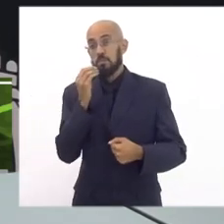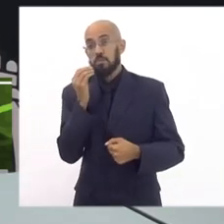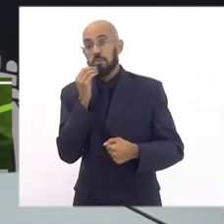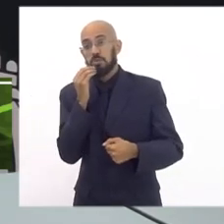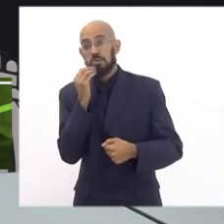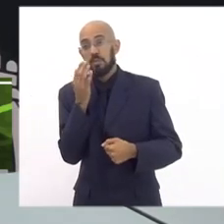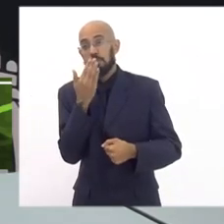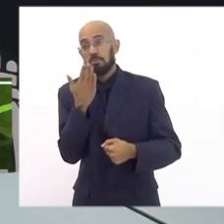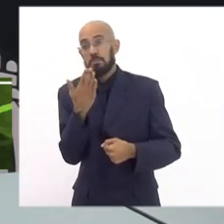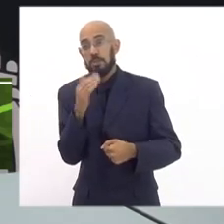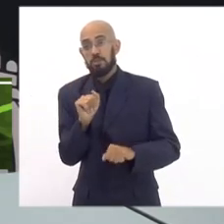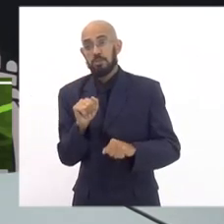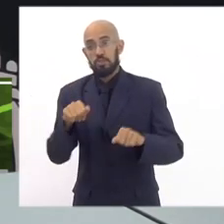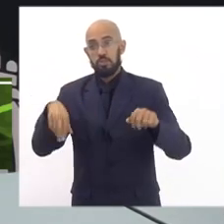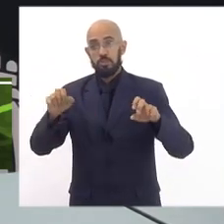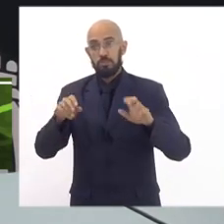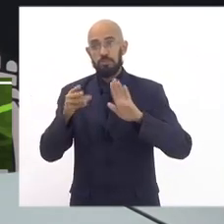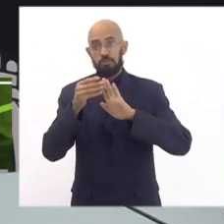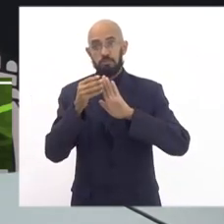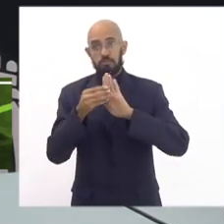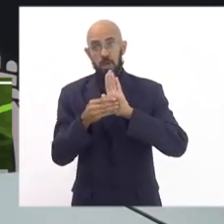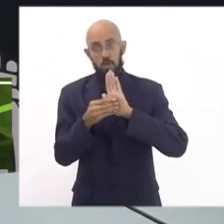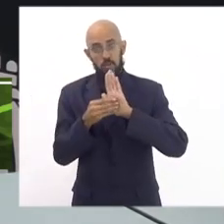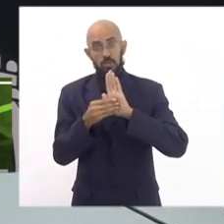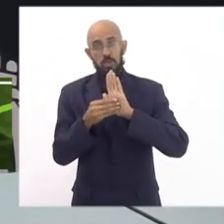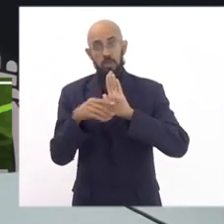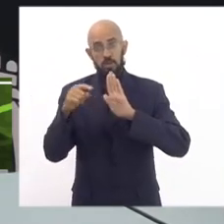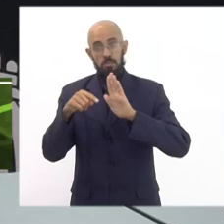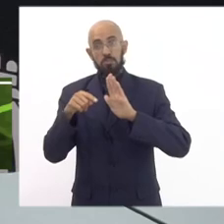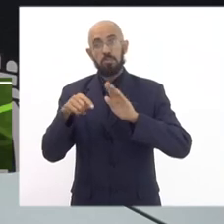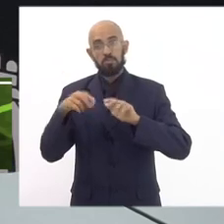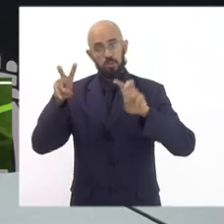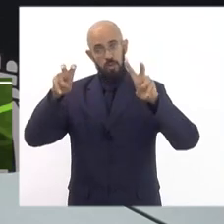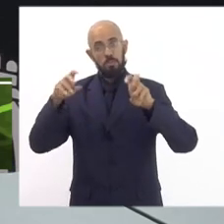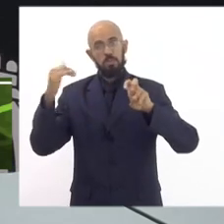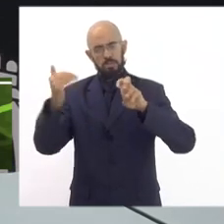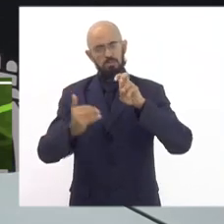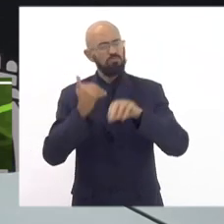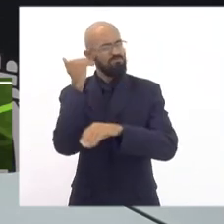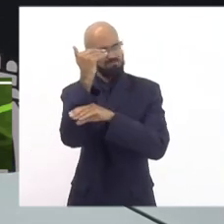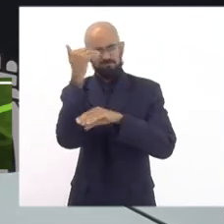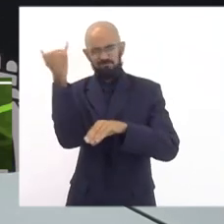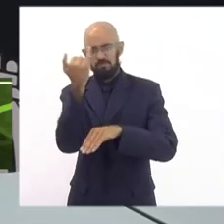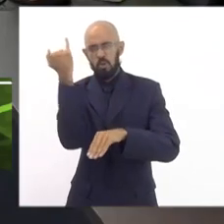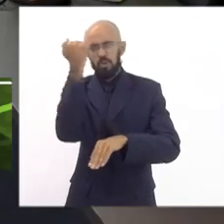ser absolutamente relevante. Obrigado, Luiz Paulo.